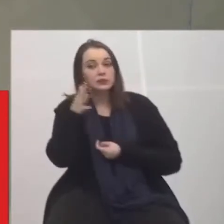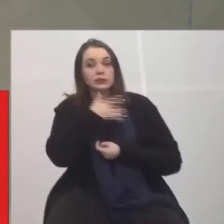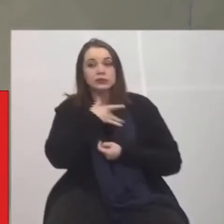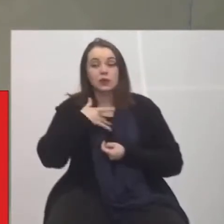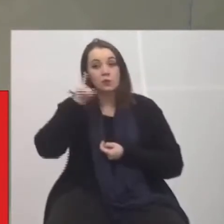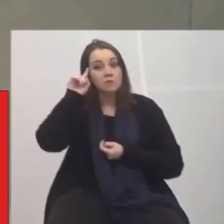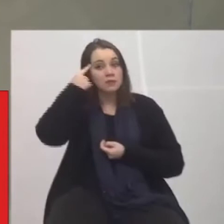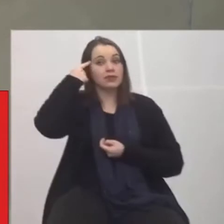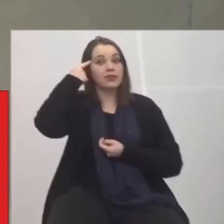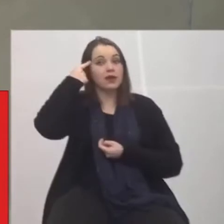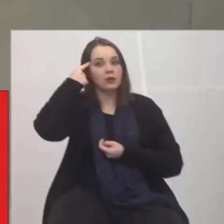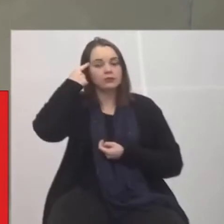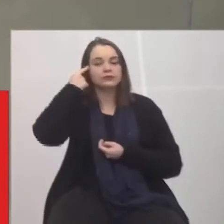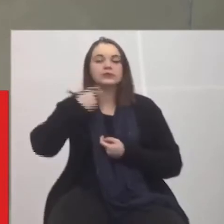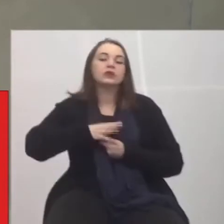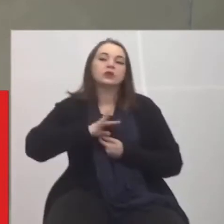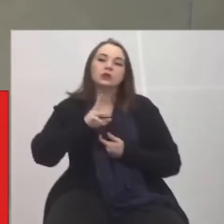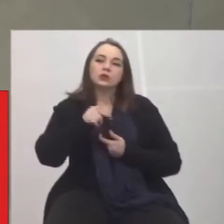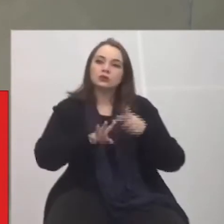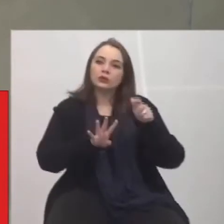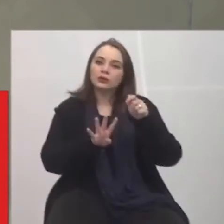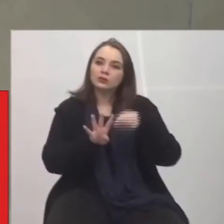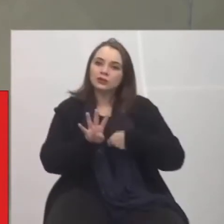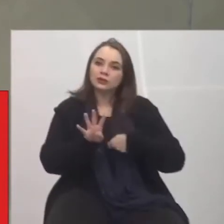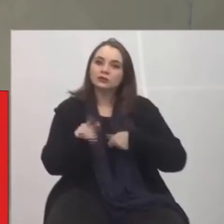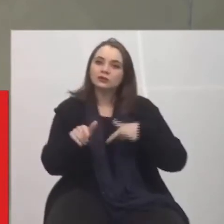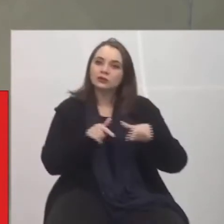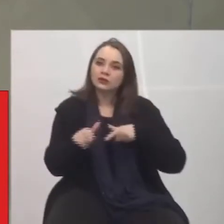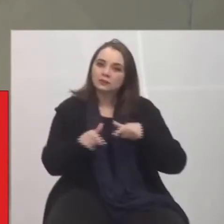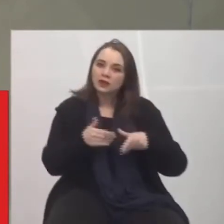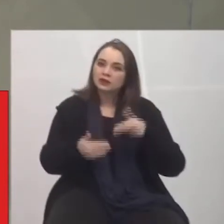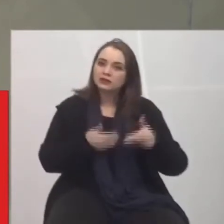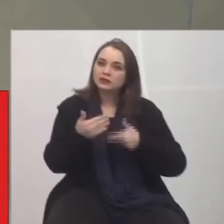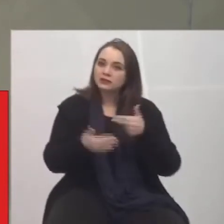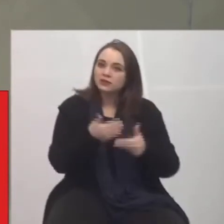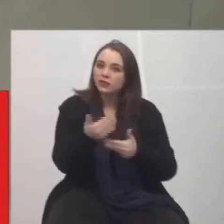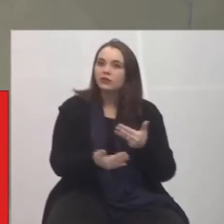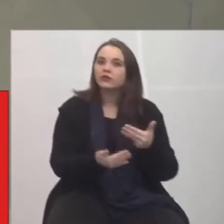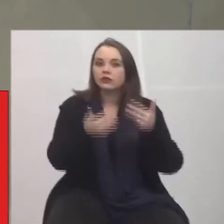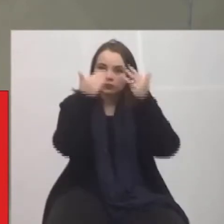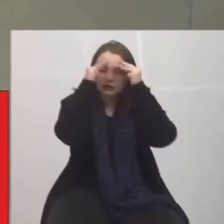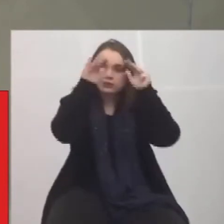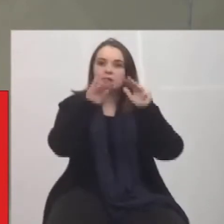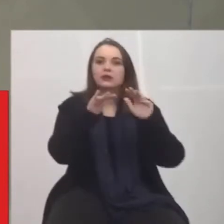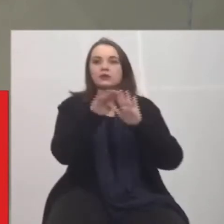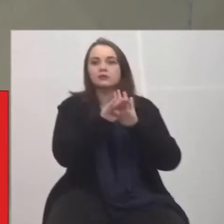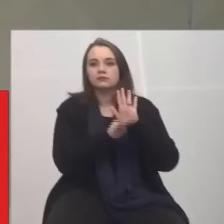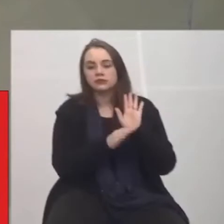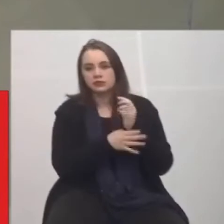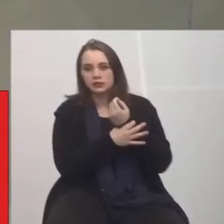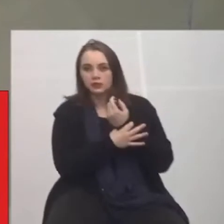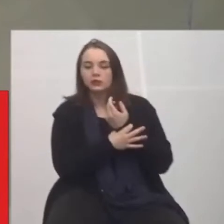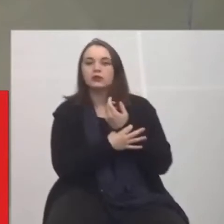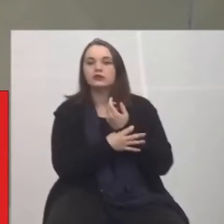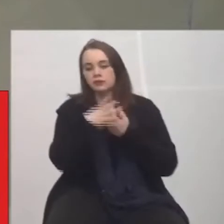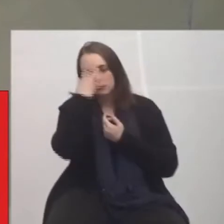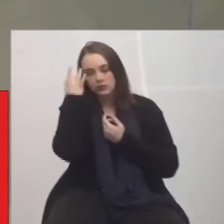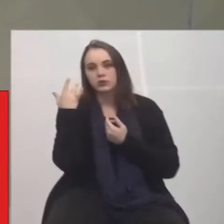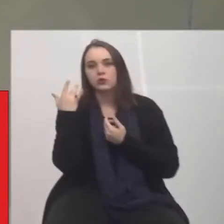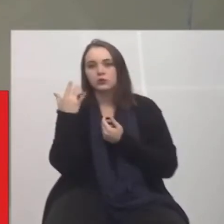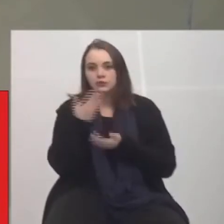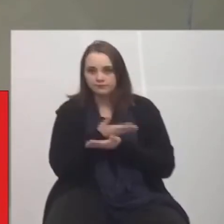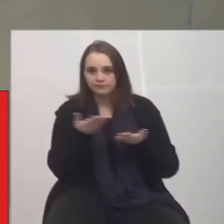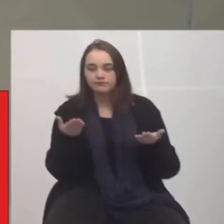então, durante todo o quadrimestre, as atividades foram desenvolvidas respeitando as medidas de segurança para usuários profissionais,